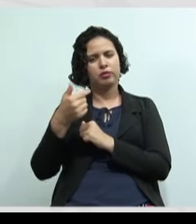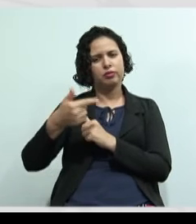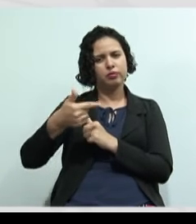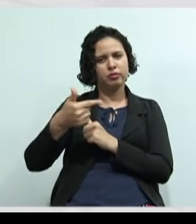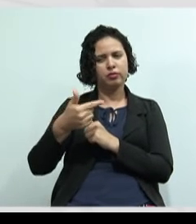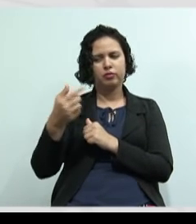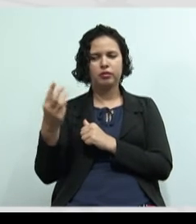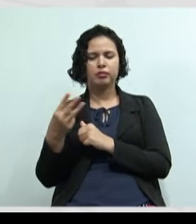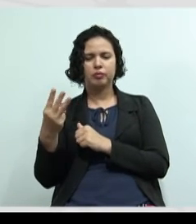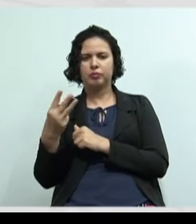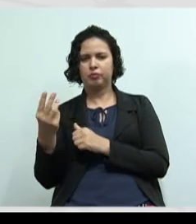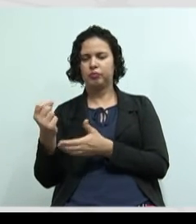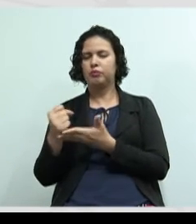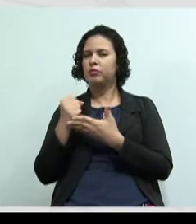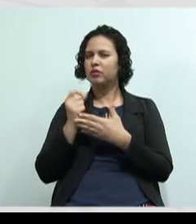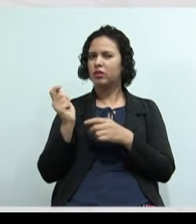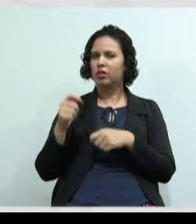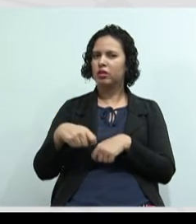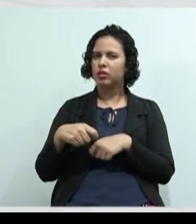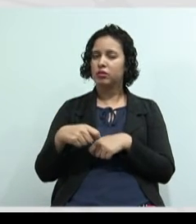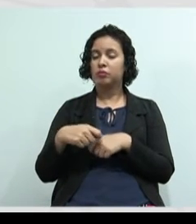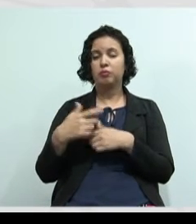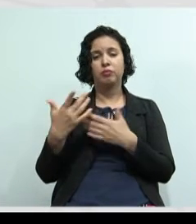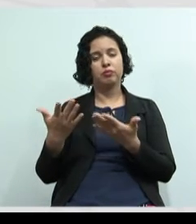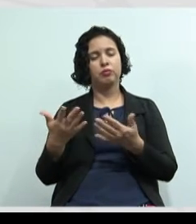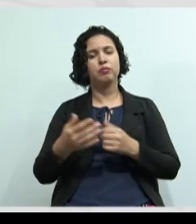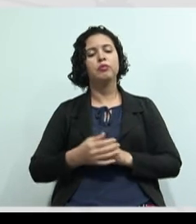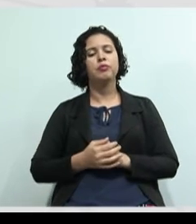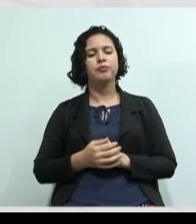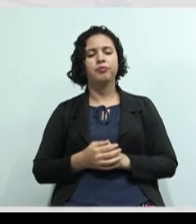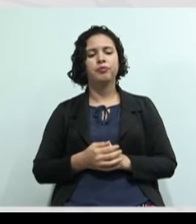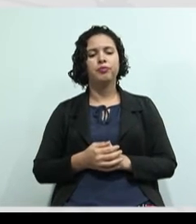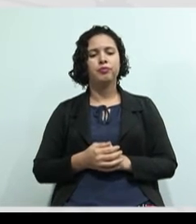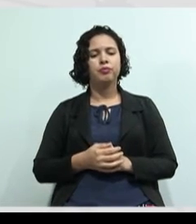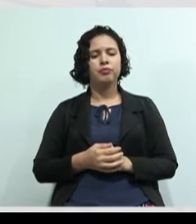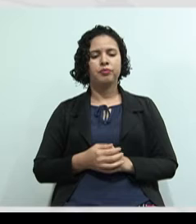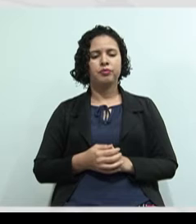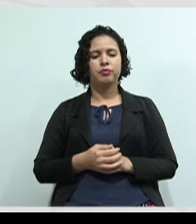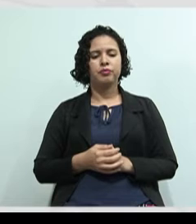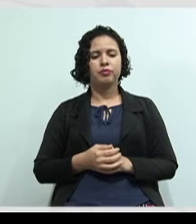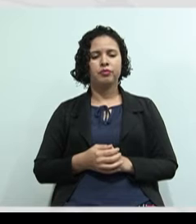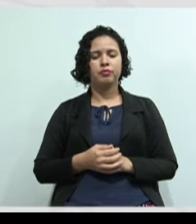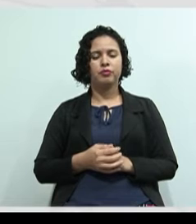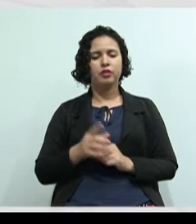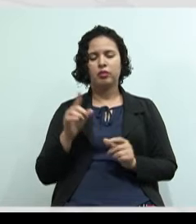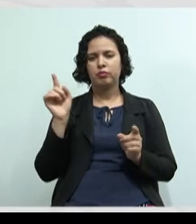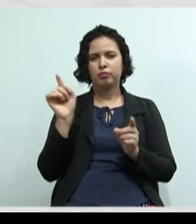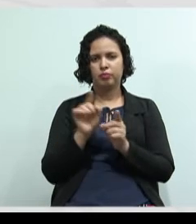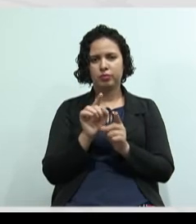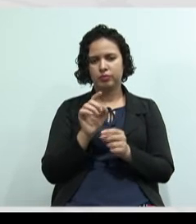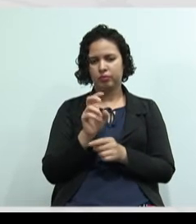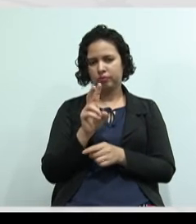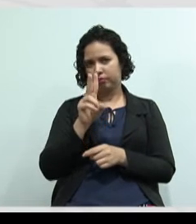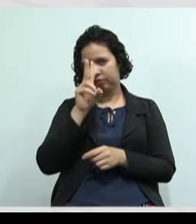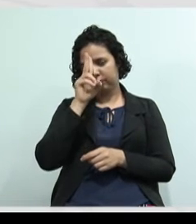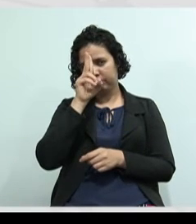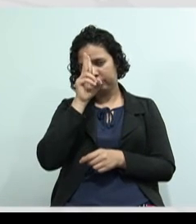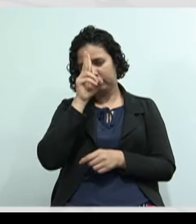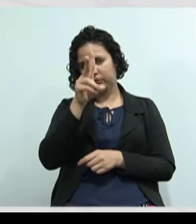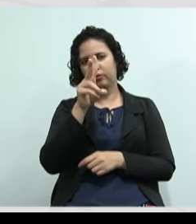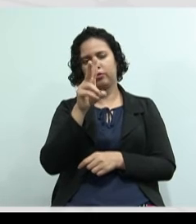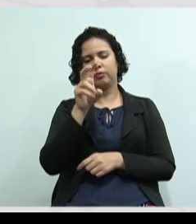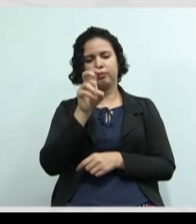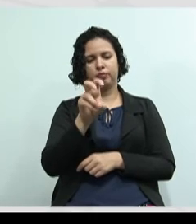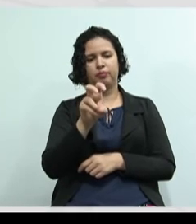O poder de negociação também dos compradores. Essas foram, de forma bem resumida, as 5 forças da competitividade